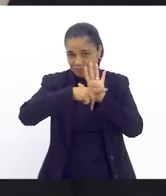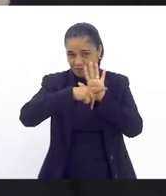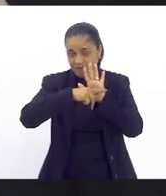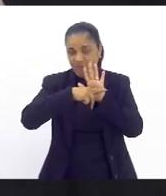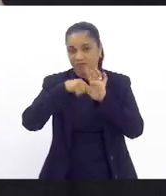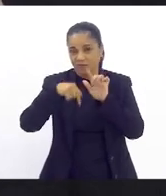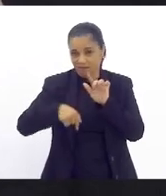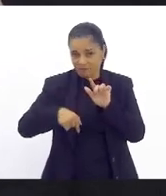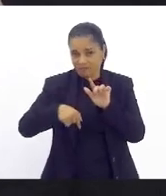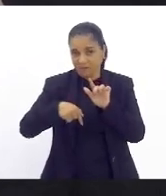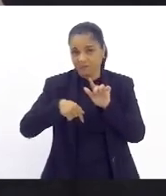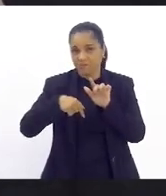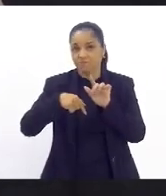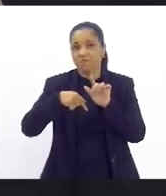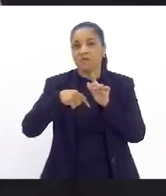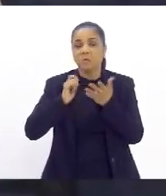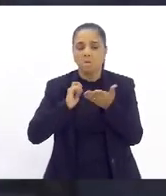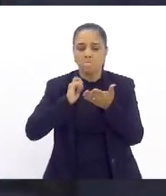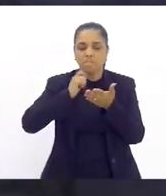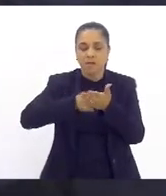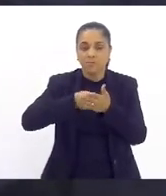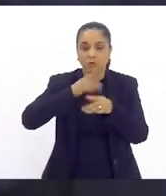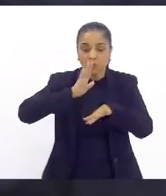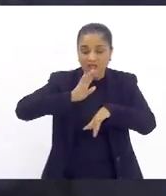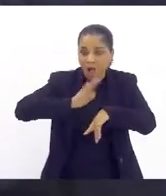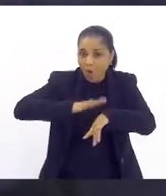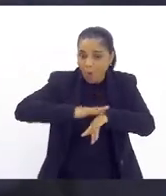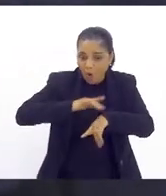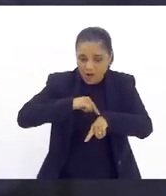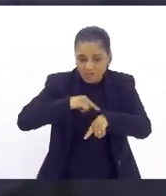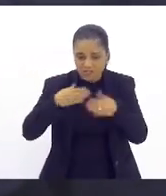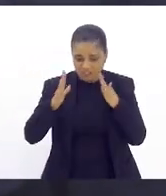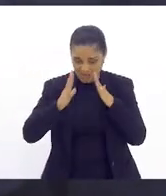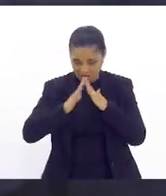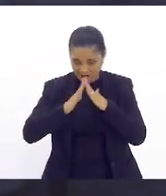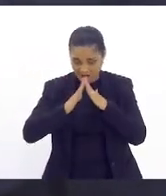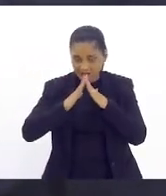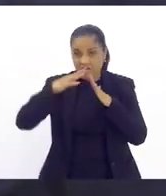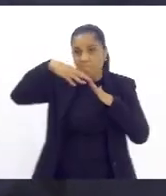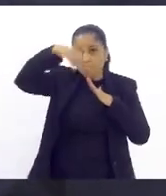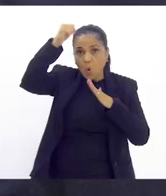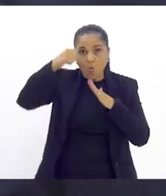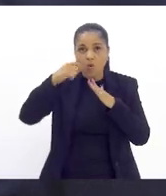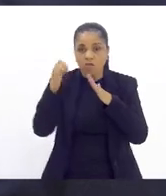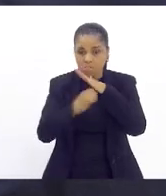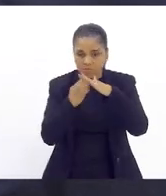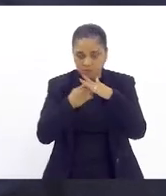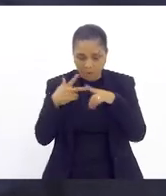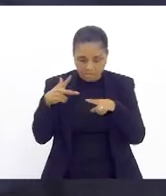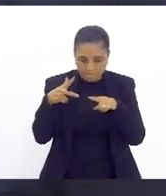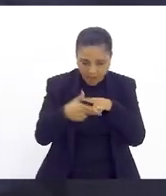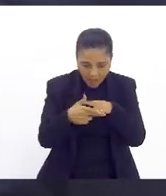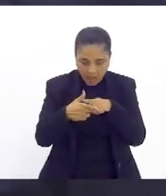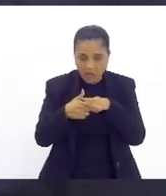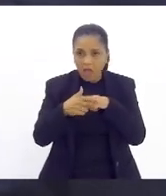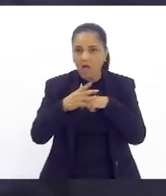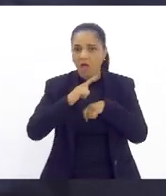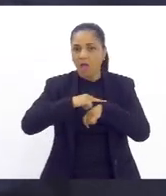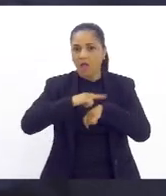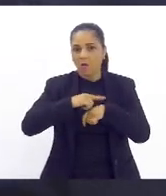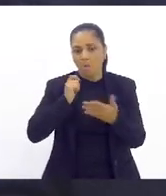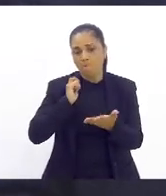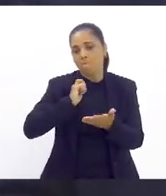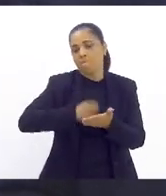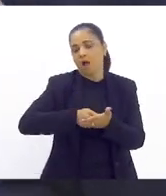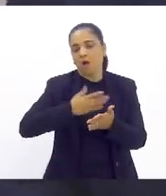esse esse tipo de pagamento bem como bem bem como